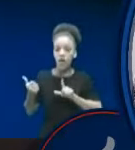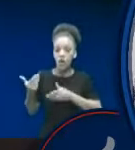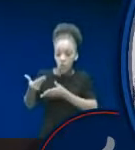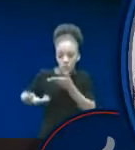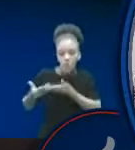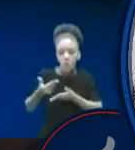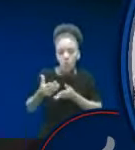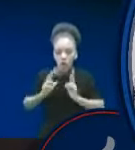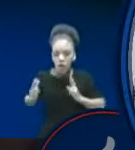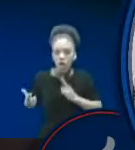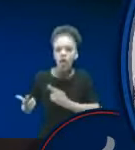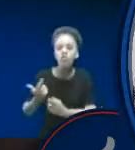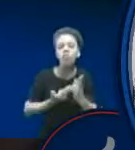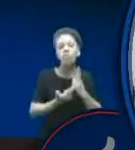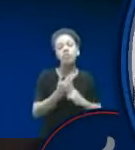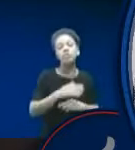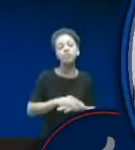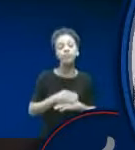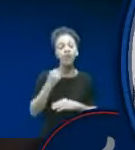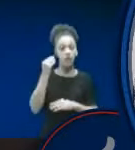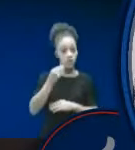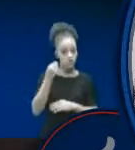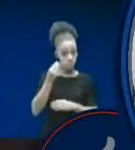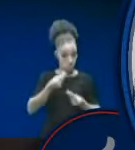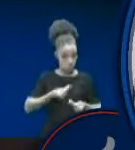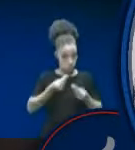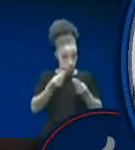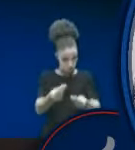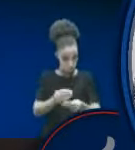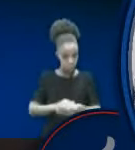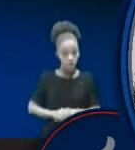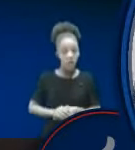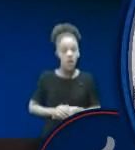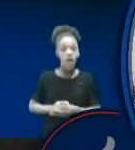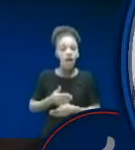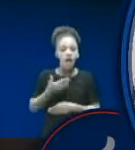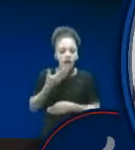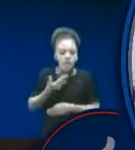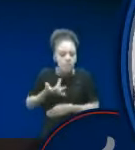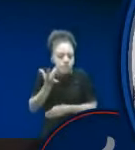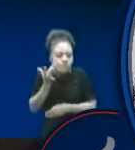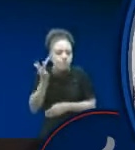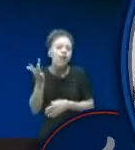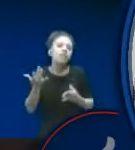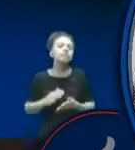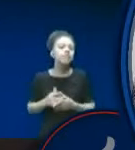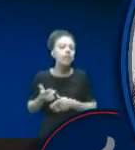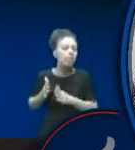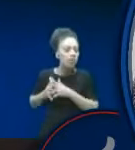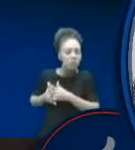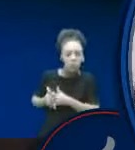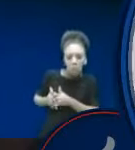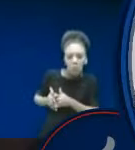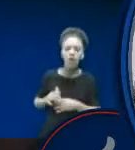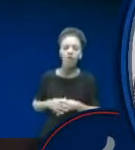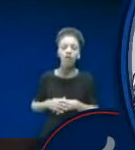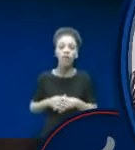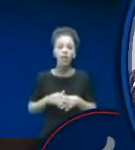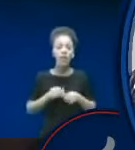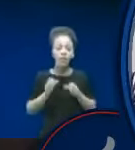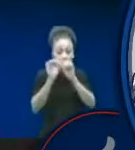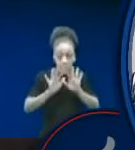consumo do brasileiro. A experiência que vamos proporcionar será cada vez mais fácil, sem atrito, personalizada